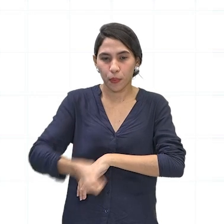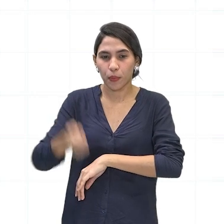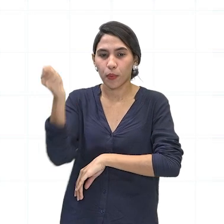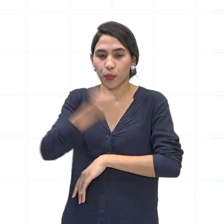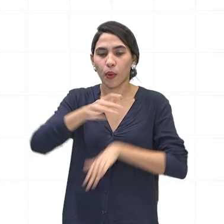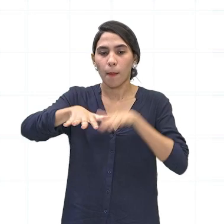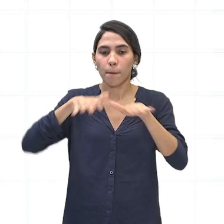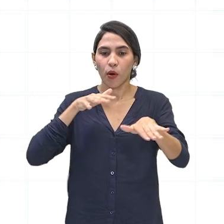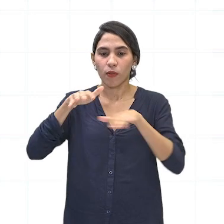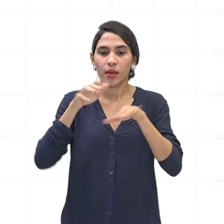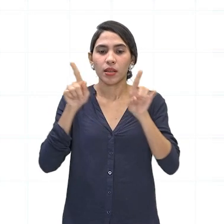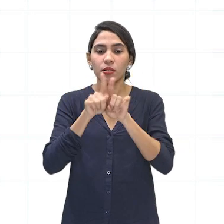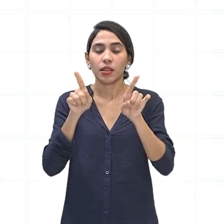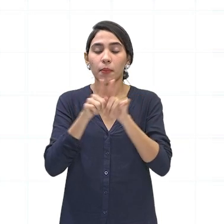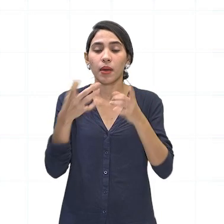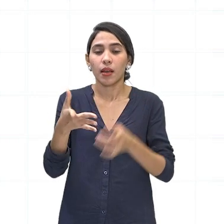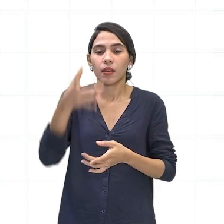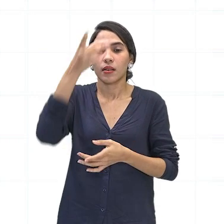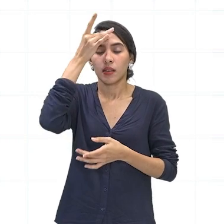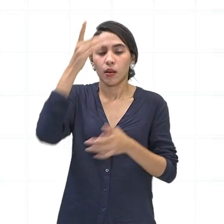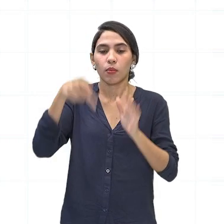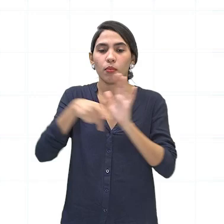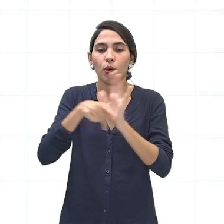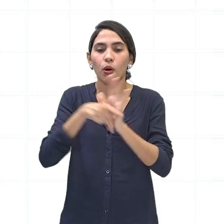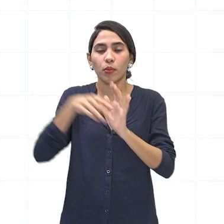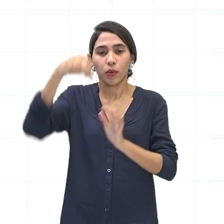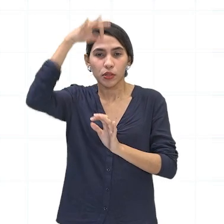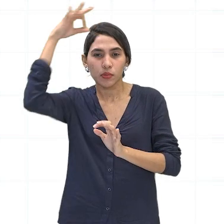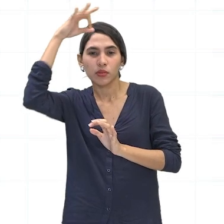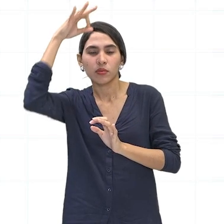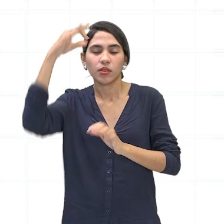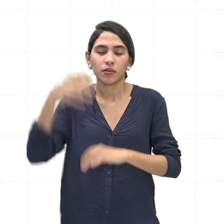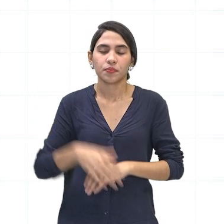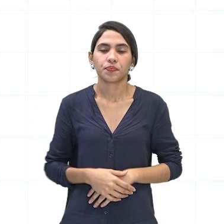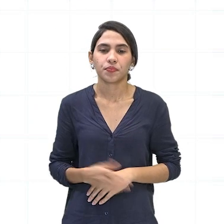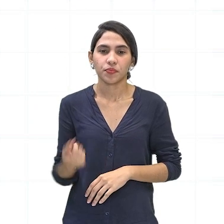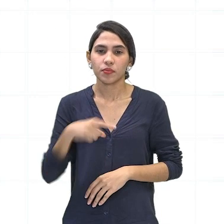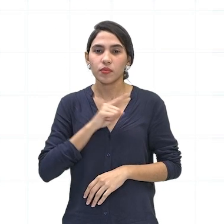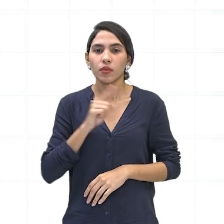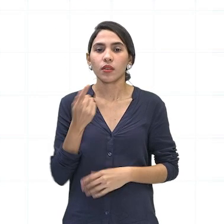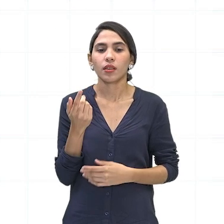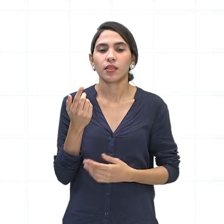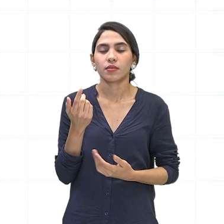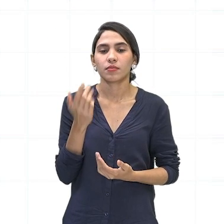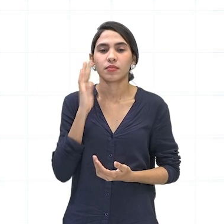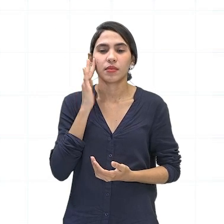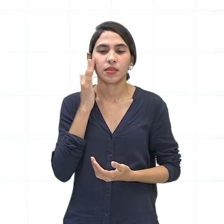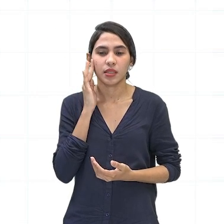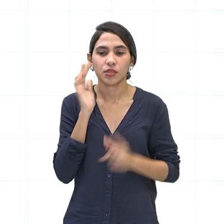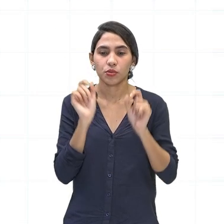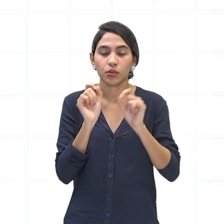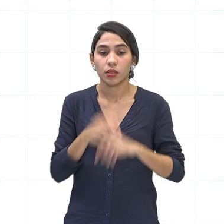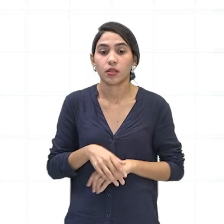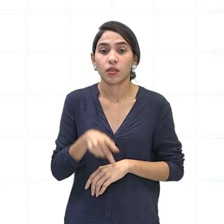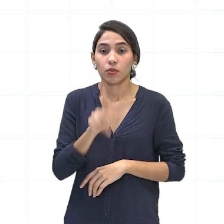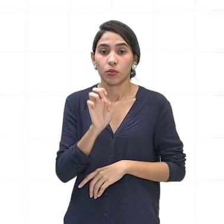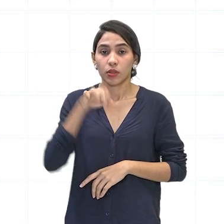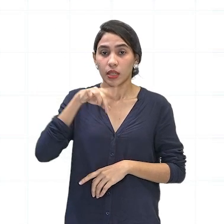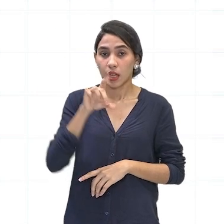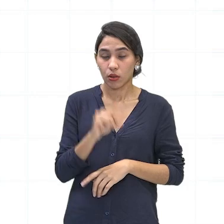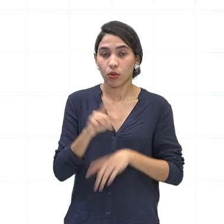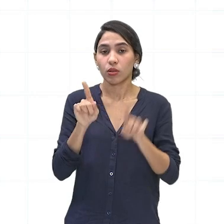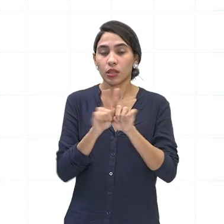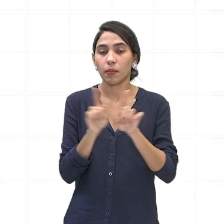o entendimento espiritual. Então, o que a gente entende aí neste parágrafo? É que o Kendo, ele